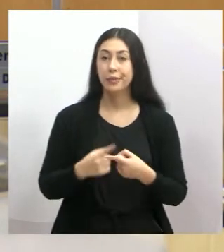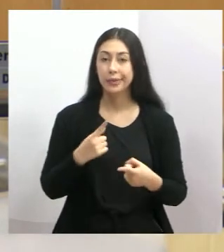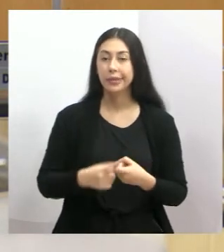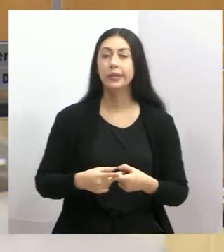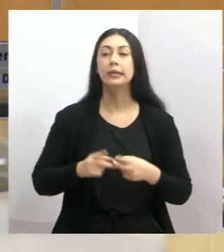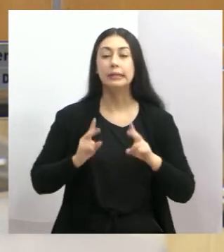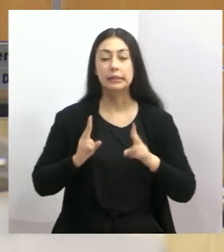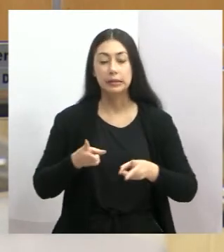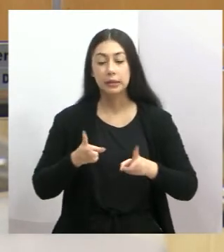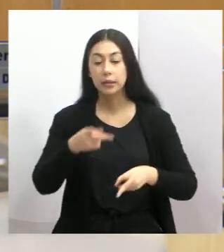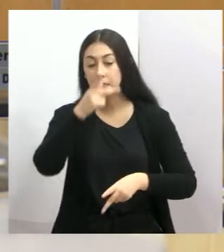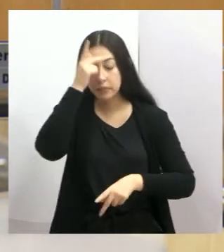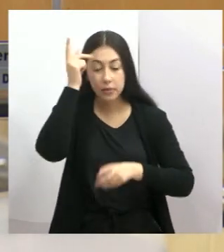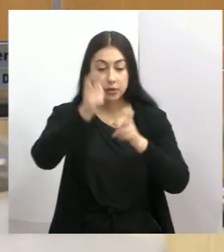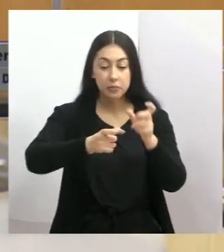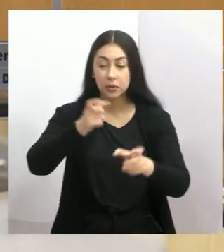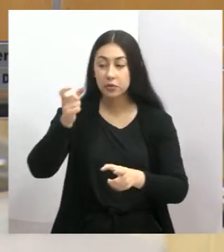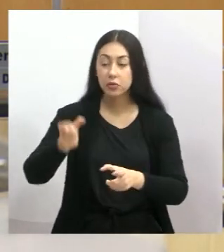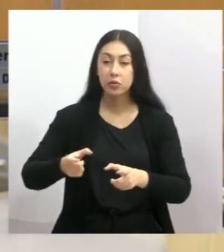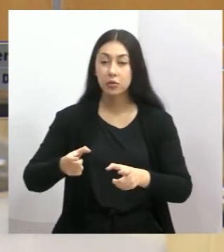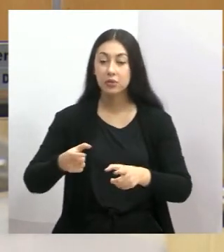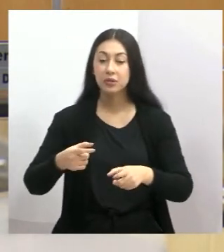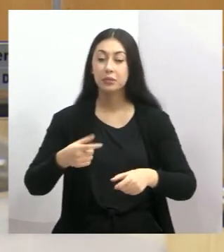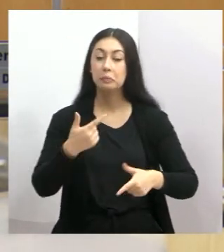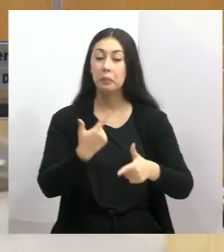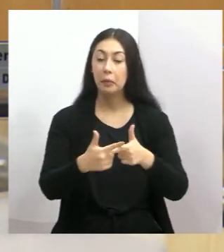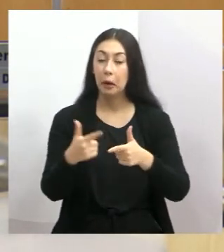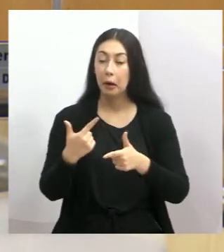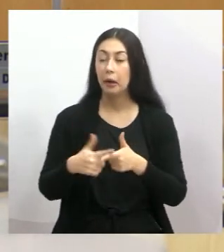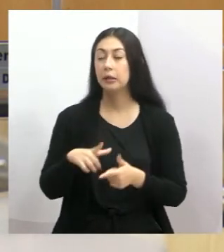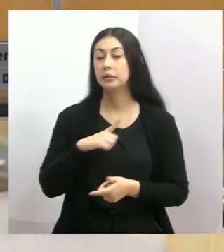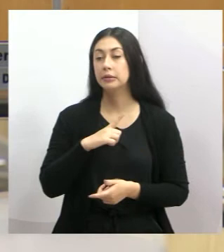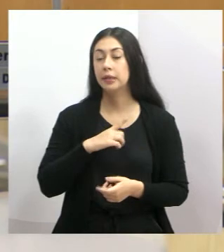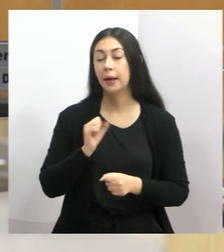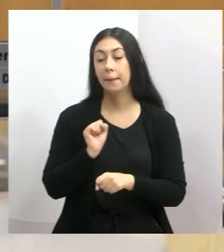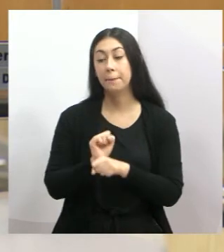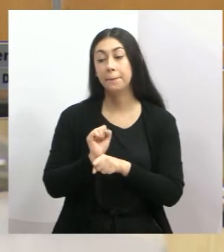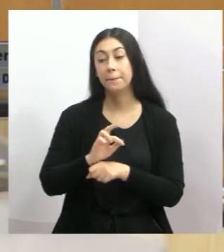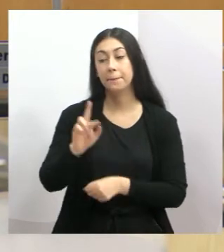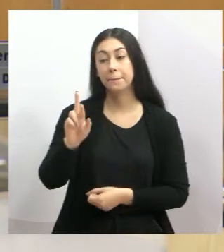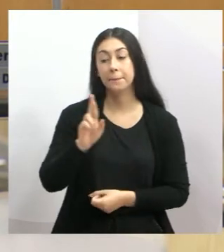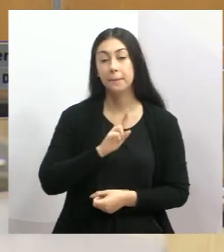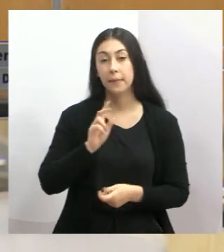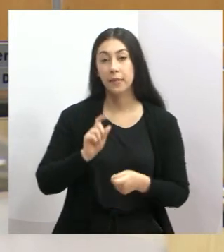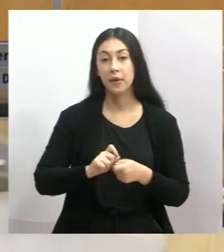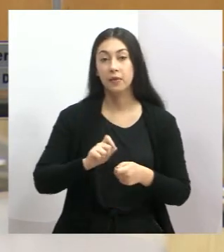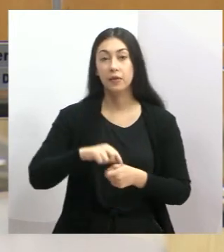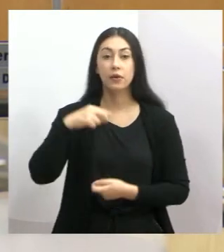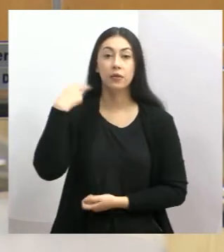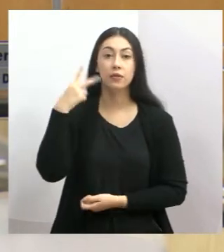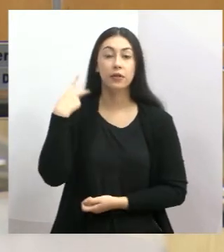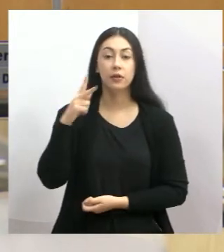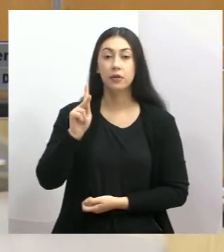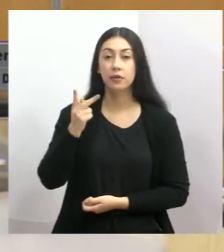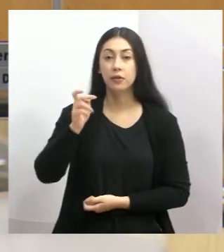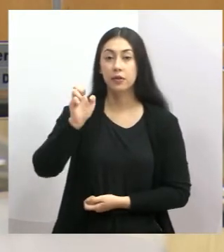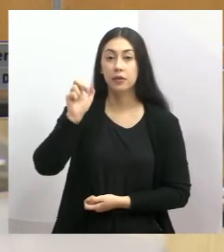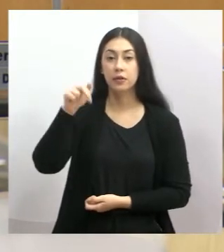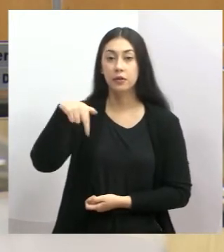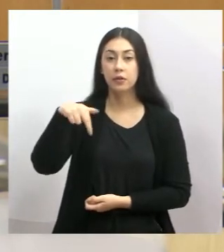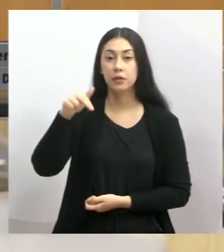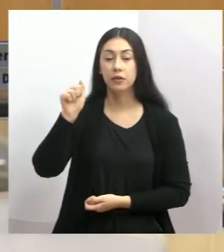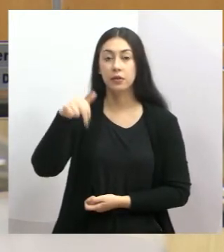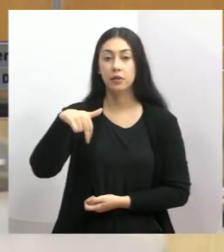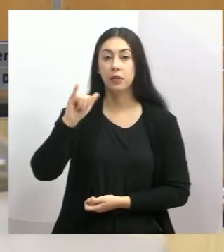várias pessoas já se acidentaram e aguarde manifestação autoria Vereador Ernani Barreto seu